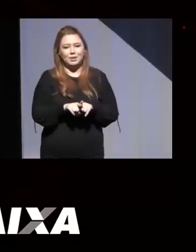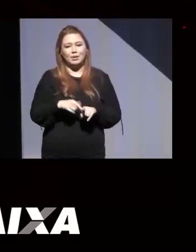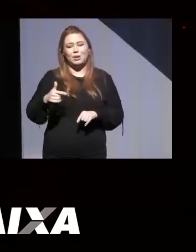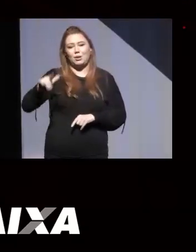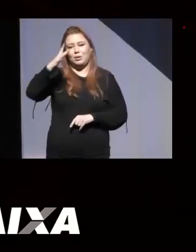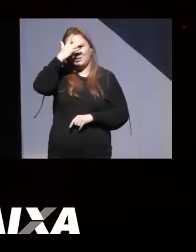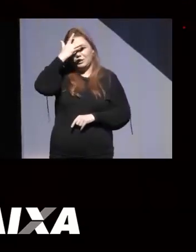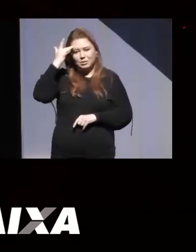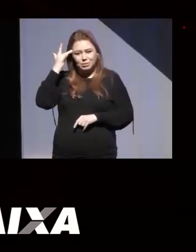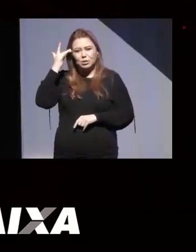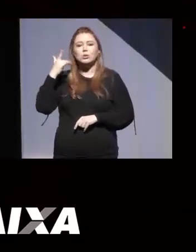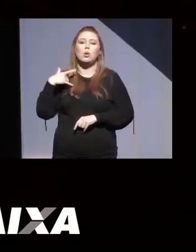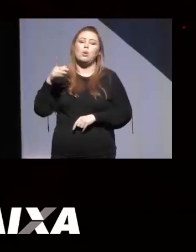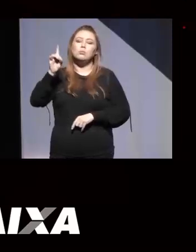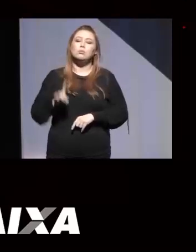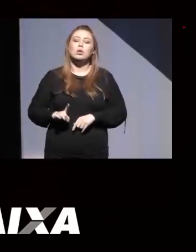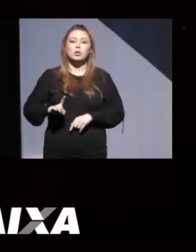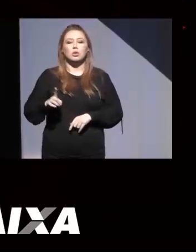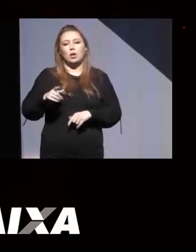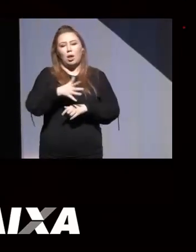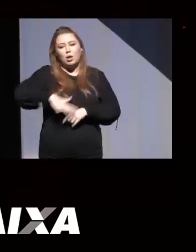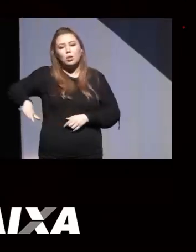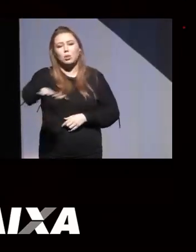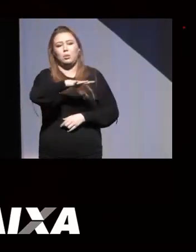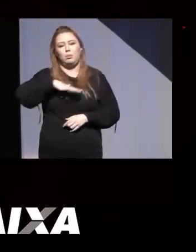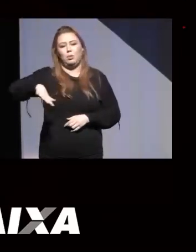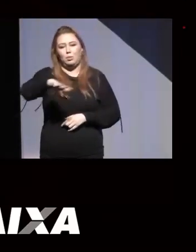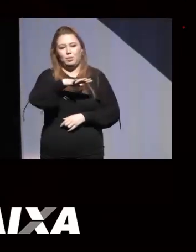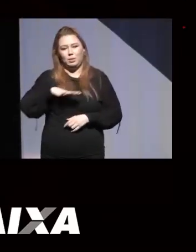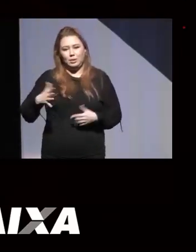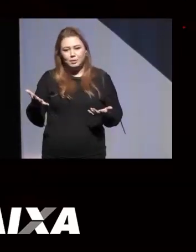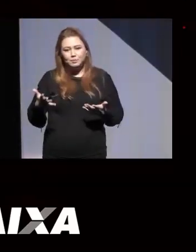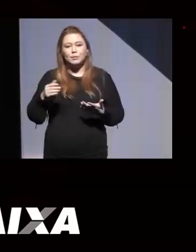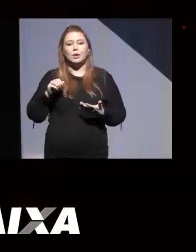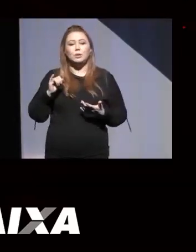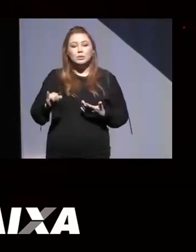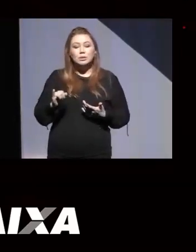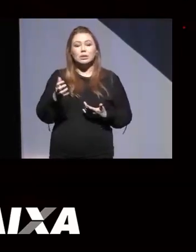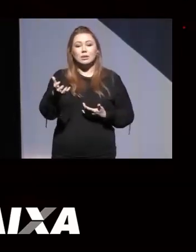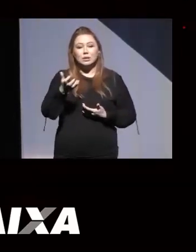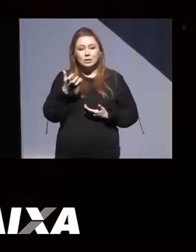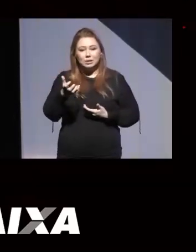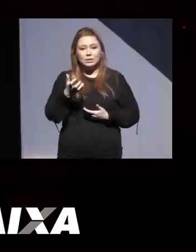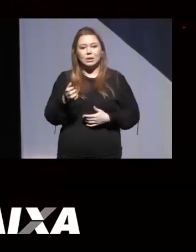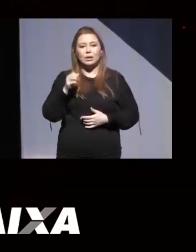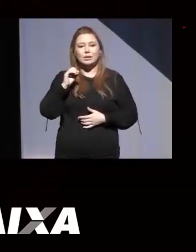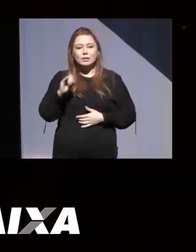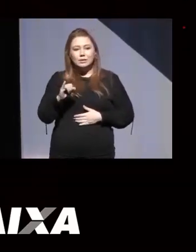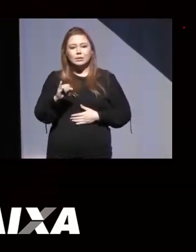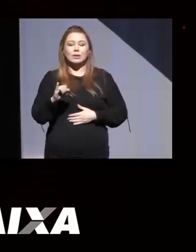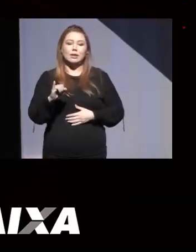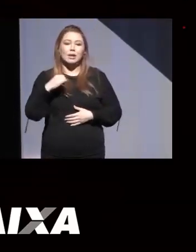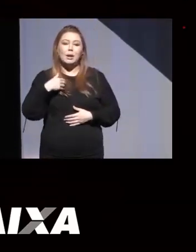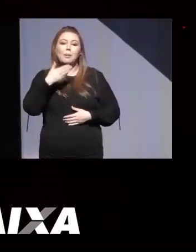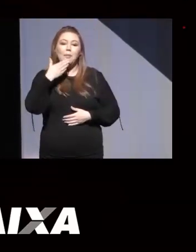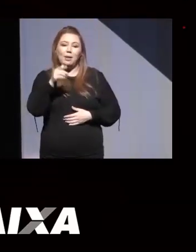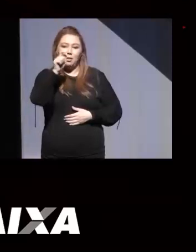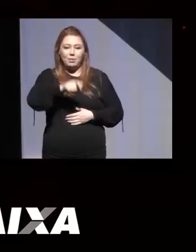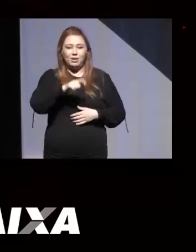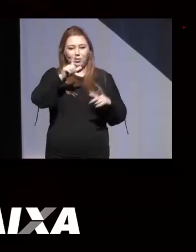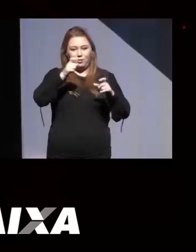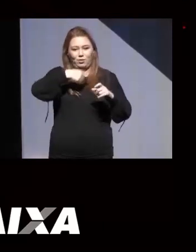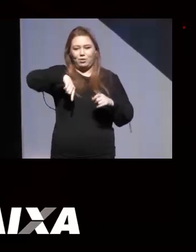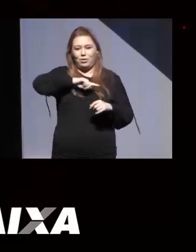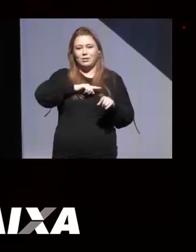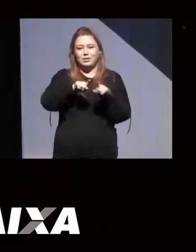de direito público. Então, se a gente quiser, é por isso que eu falei, tem que olhar os pontos favoráveis. Falar, olha,